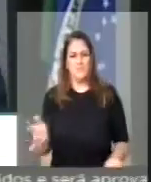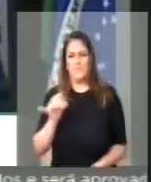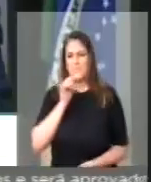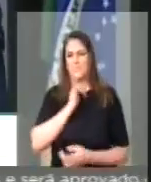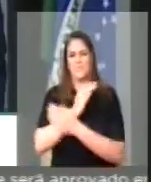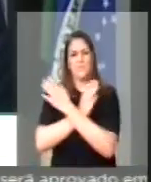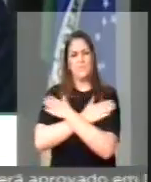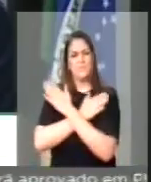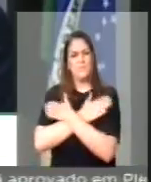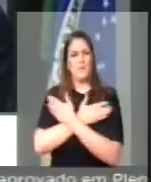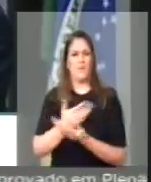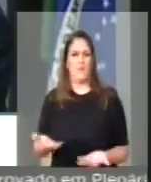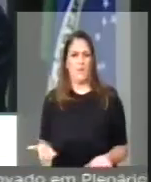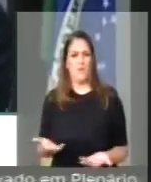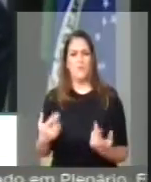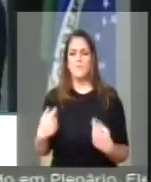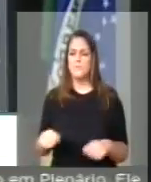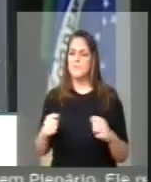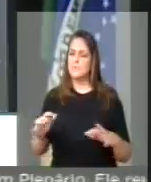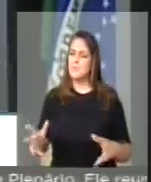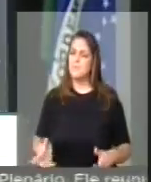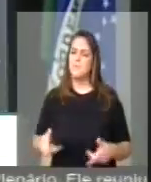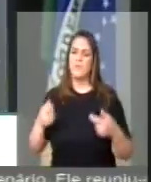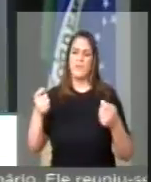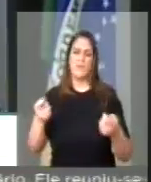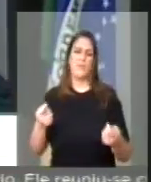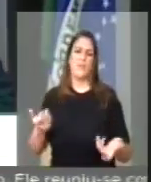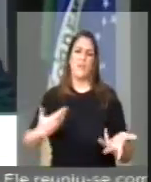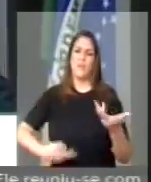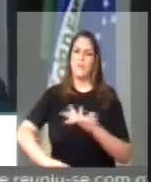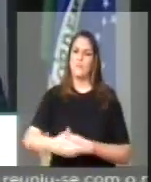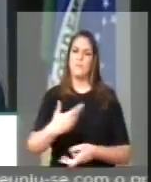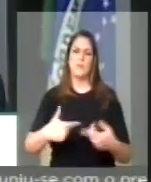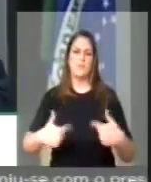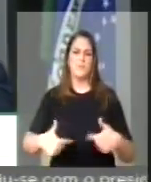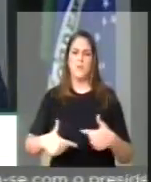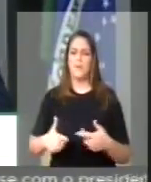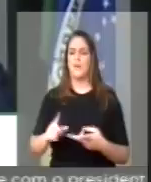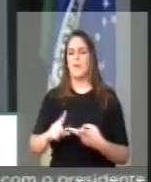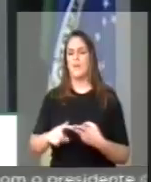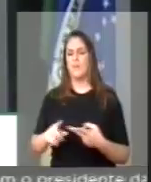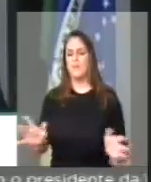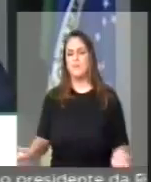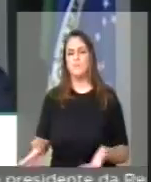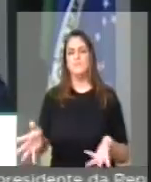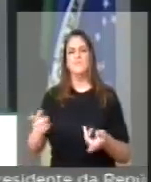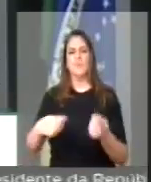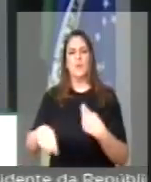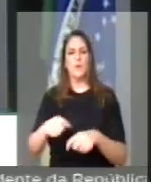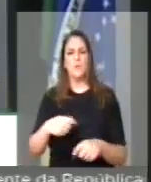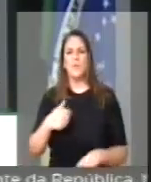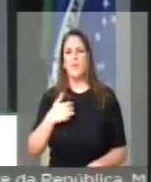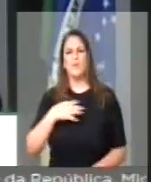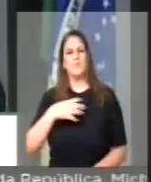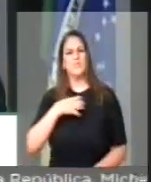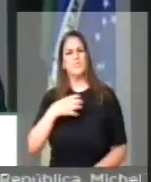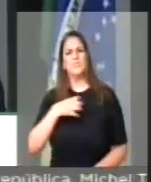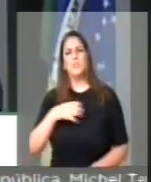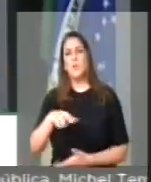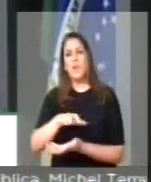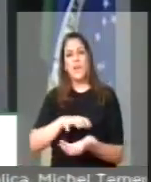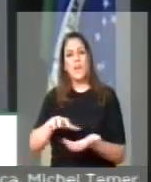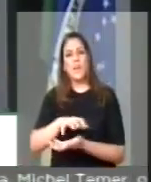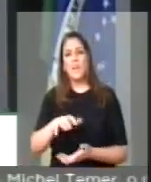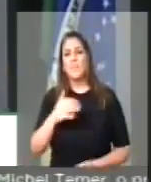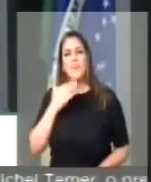as relações de trabalho, melhorando a economia do país. Acredito que não é fazendo uma greve parando tudo, pura e